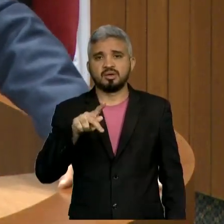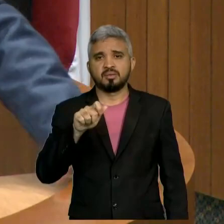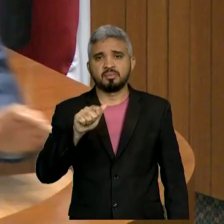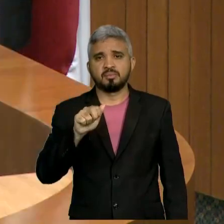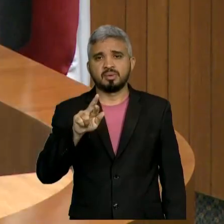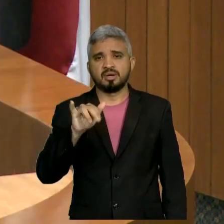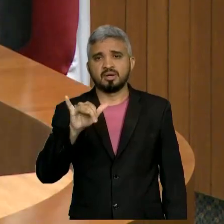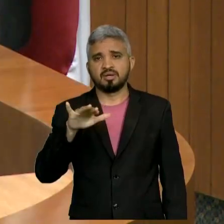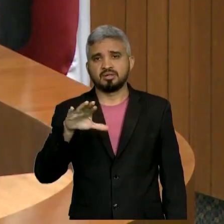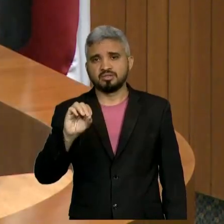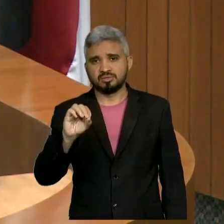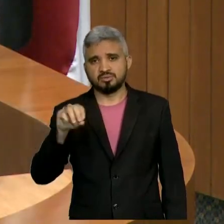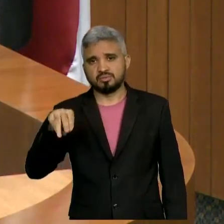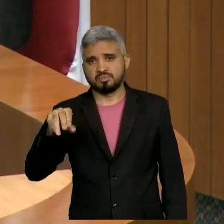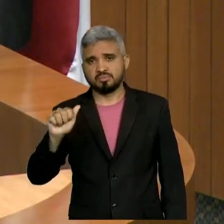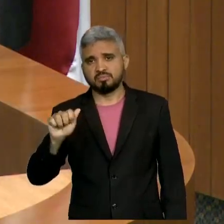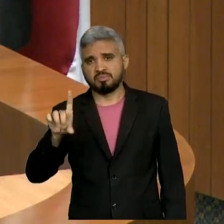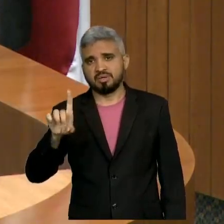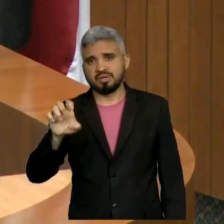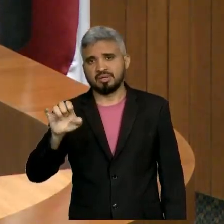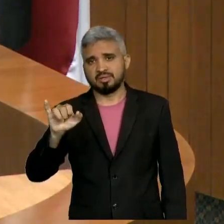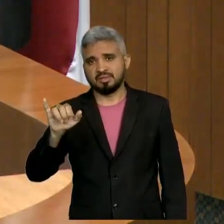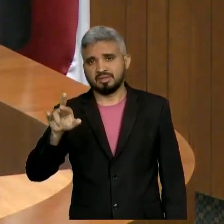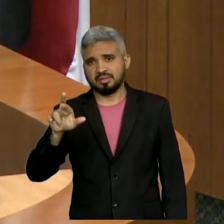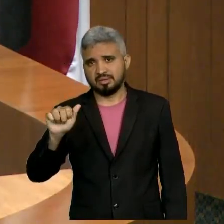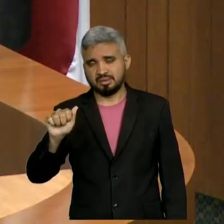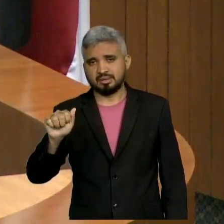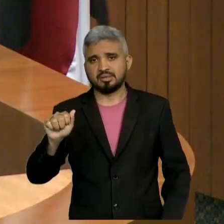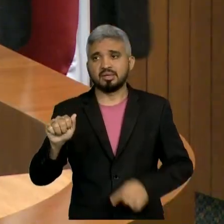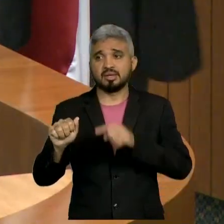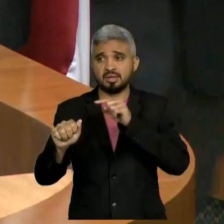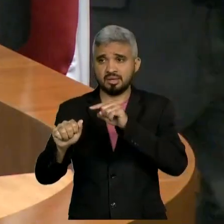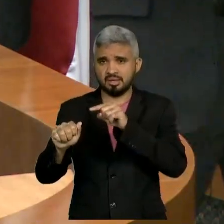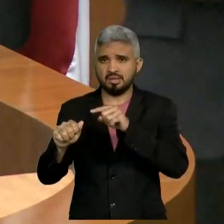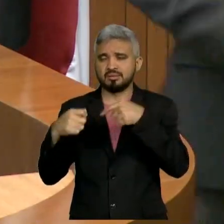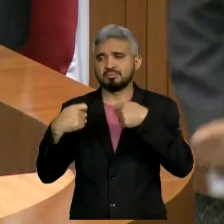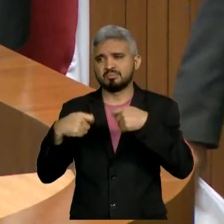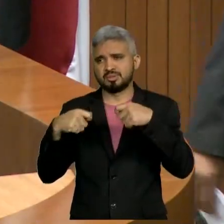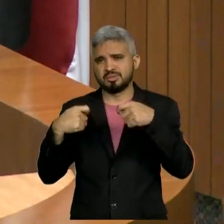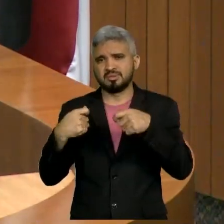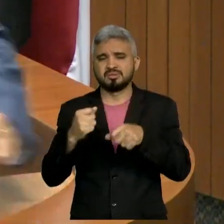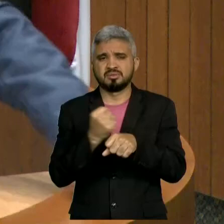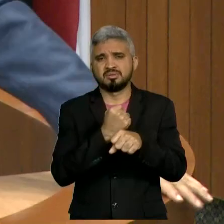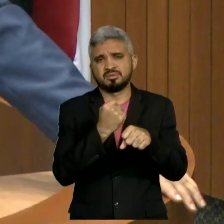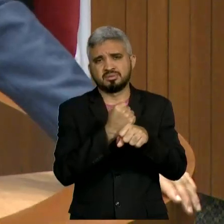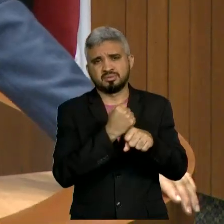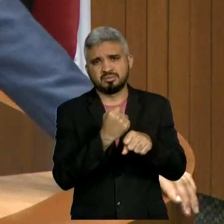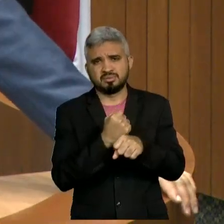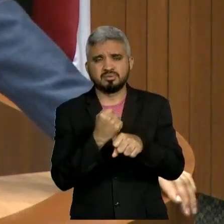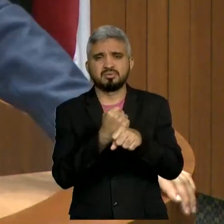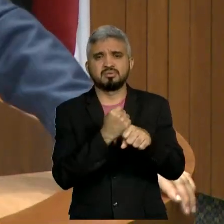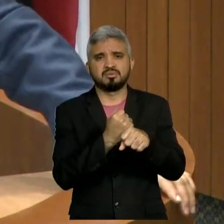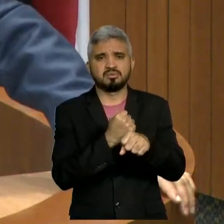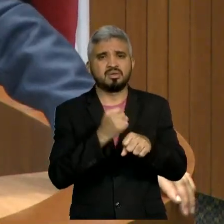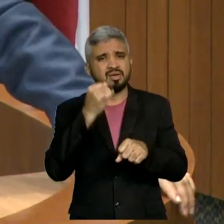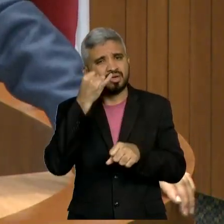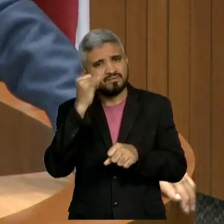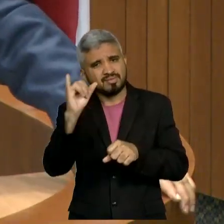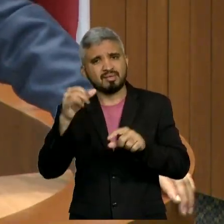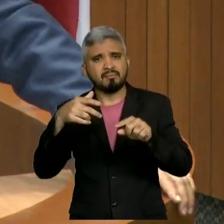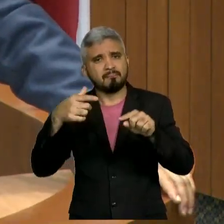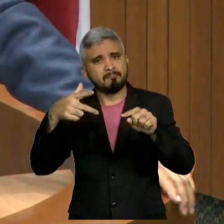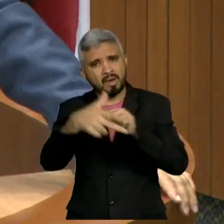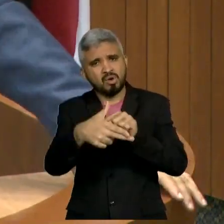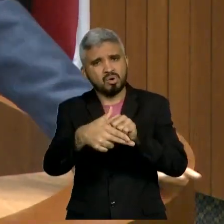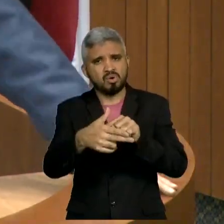que a gente possa, de fato, não deixar cortar aquela importante via de acesso para vários